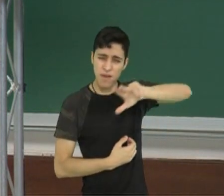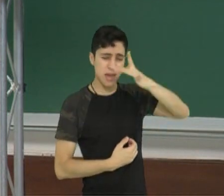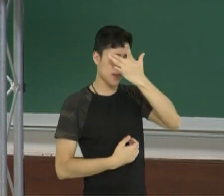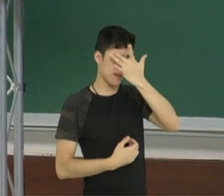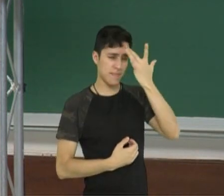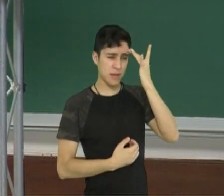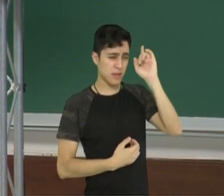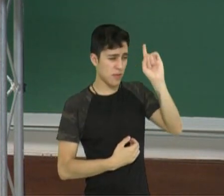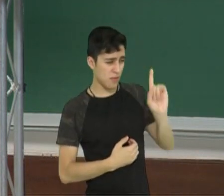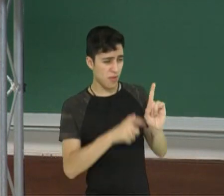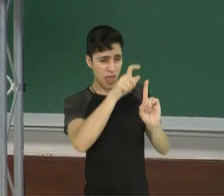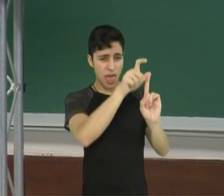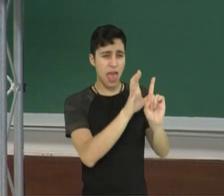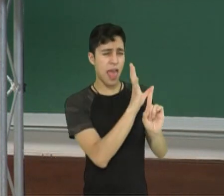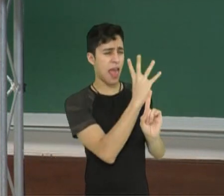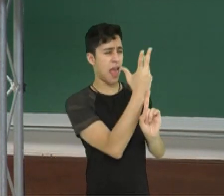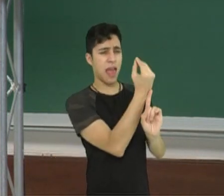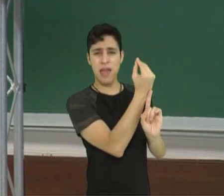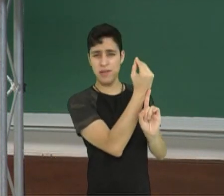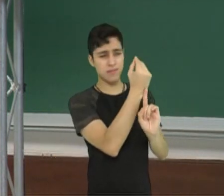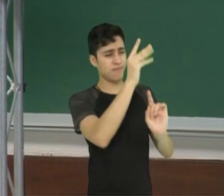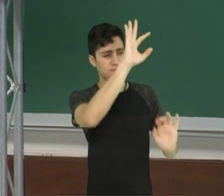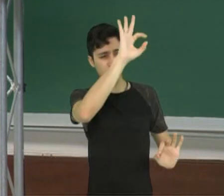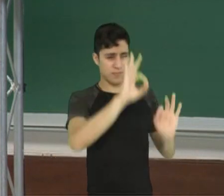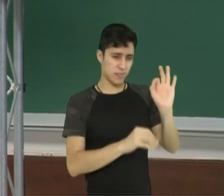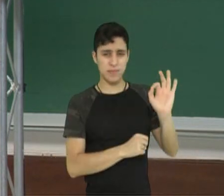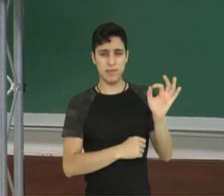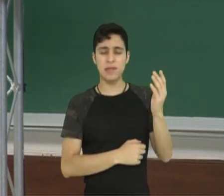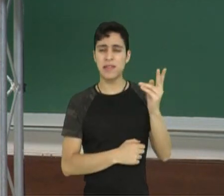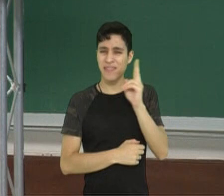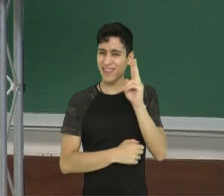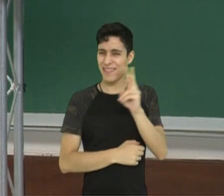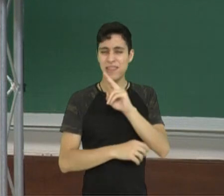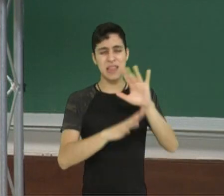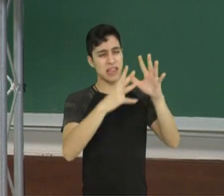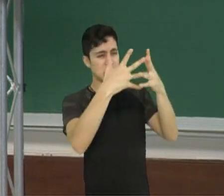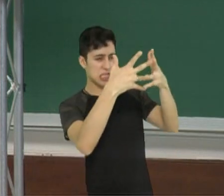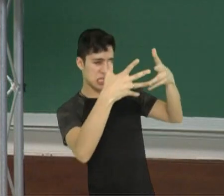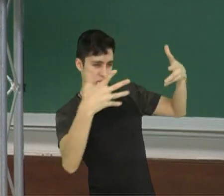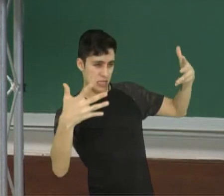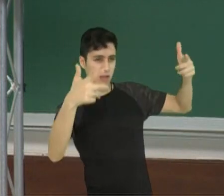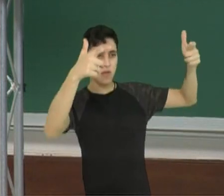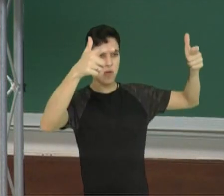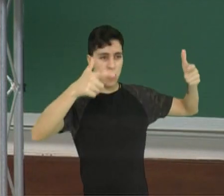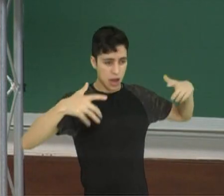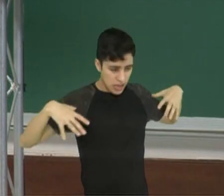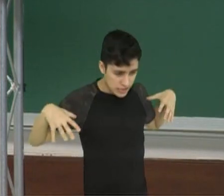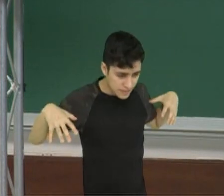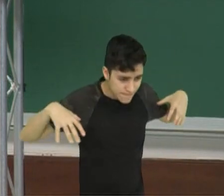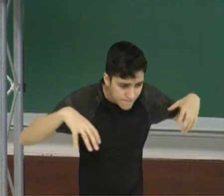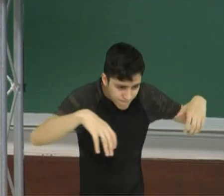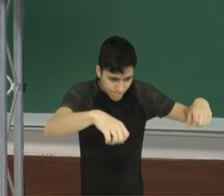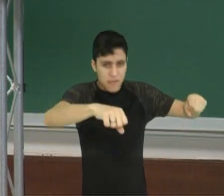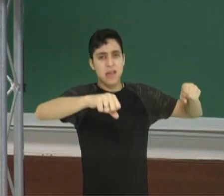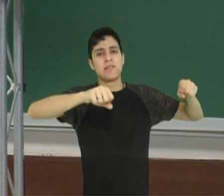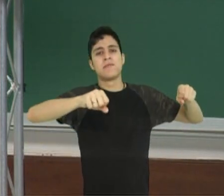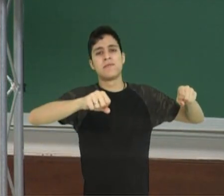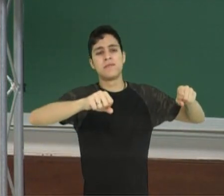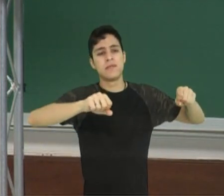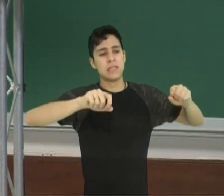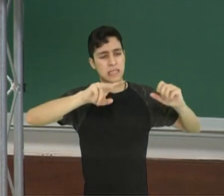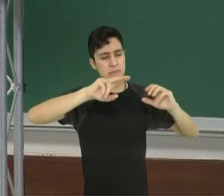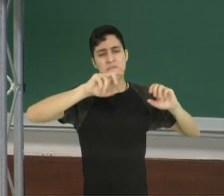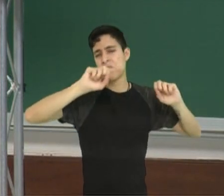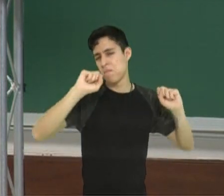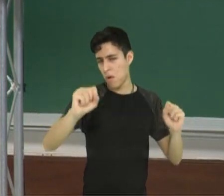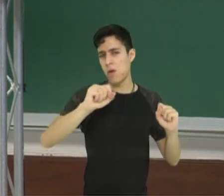Marcelo Duchamp, né, com todo aquele emaranhado de fios, né, da instalação que ocupa um espaço que pode ter